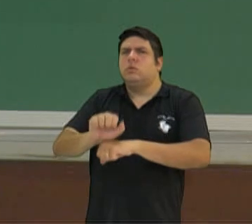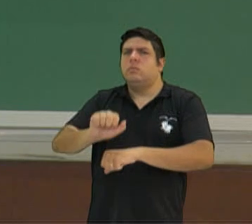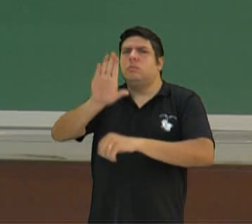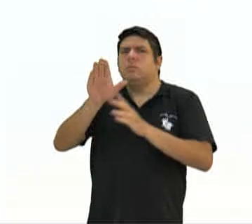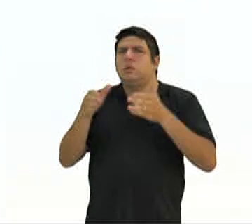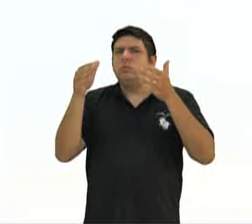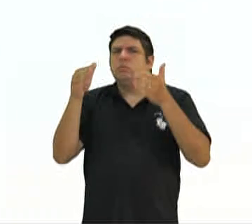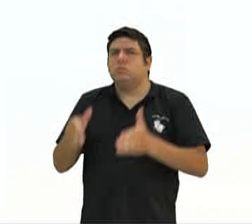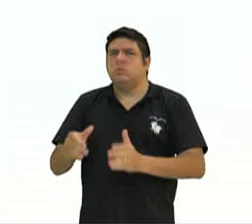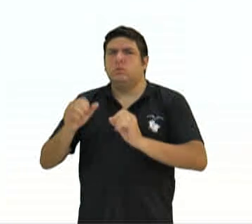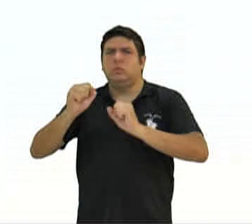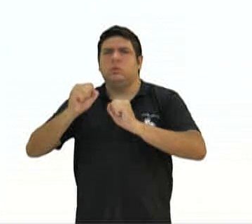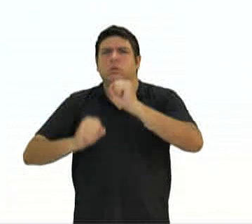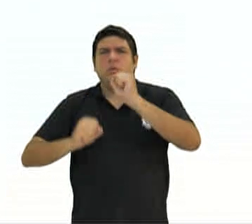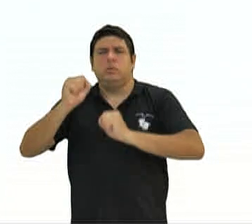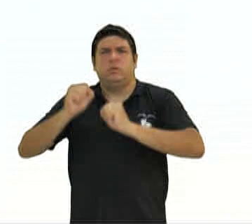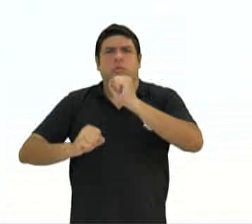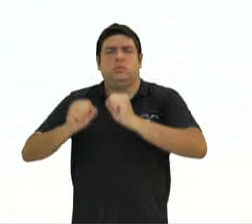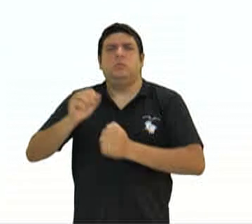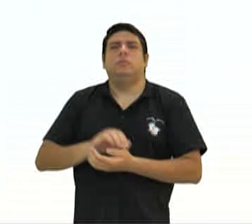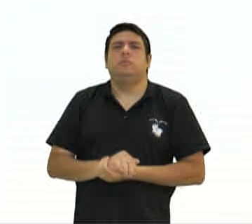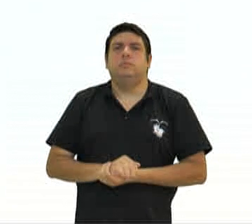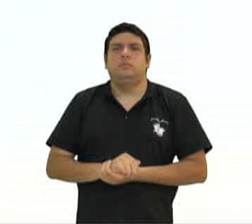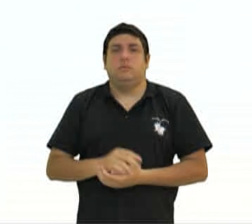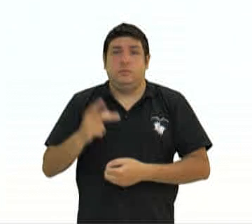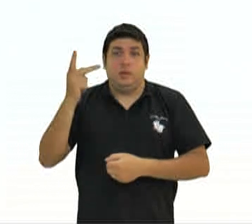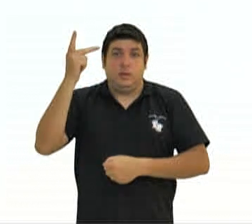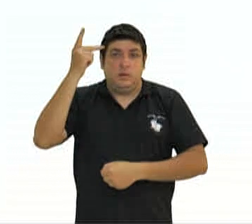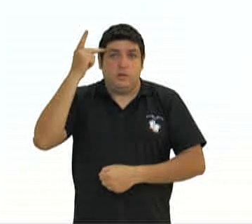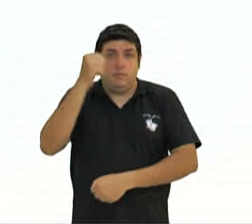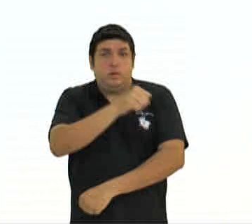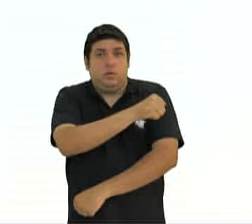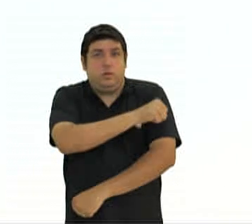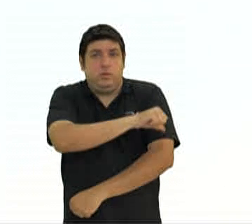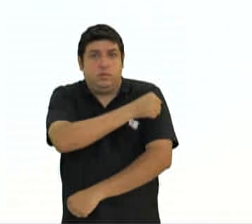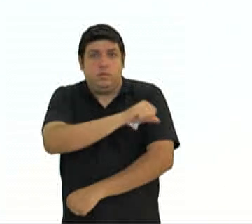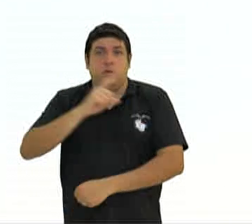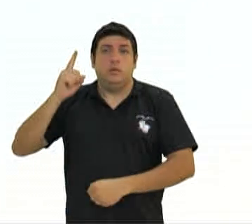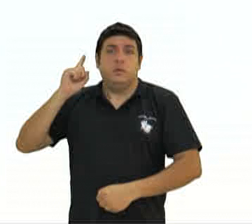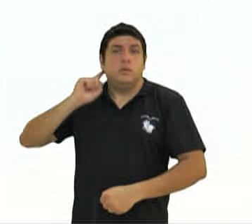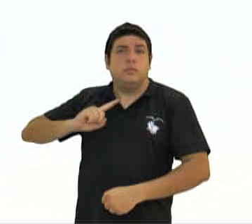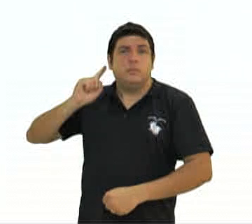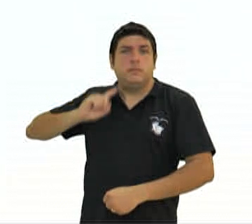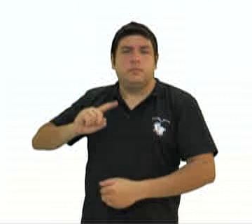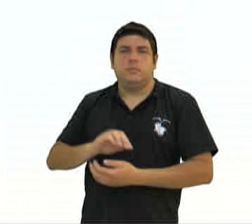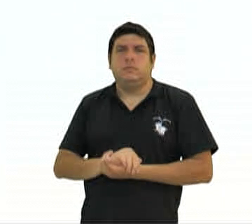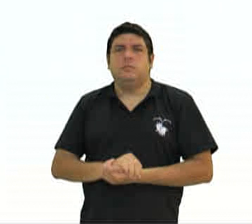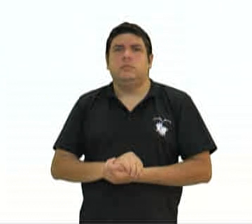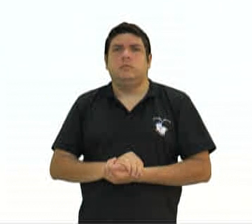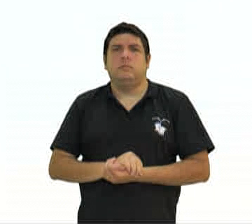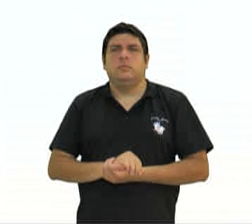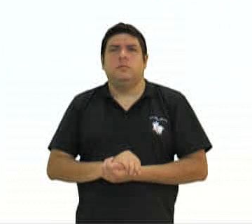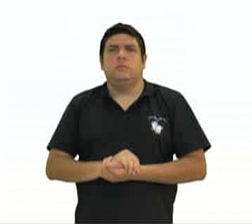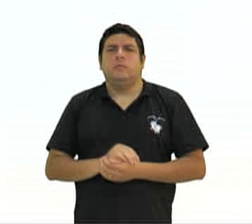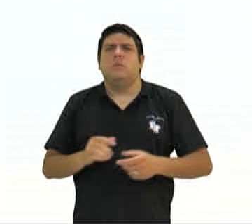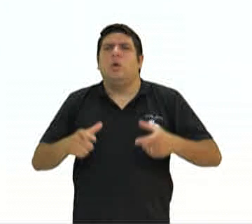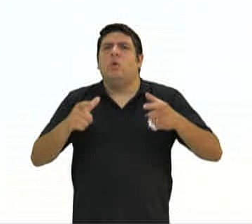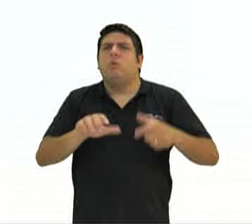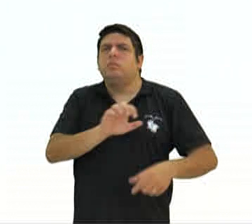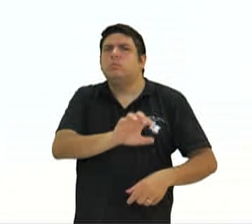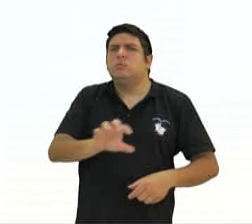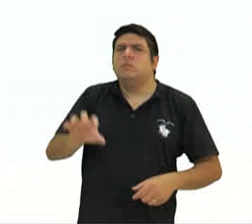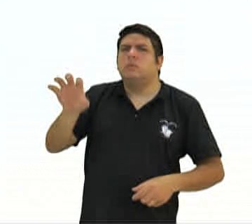a maior participação na produção industrial? São Paulo, Rio de Janeiro, Minas Gerais. E em que regiões do Brasil estão